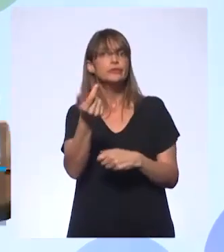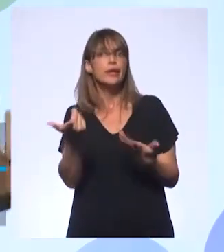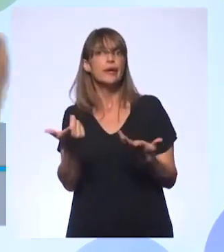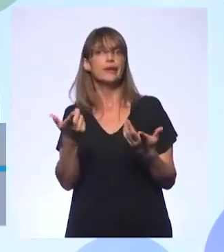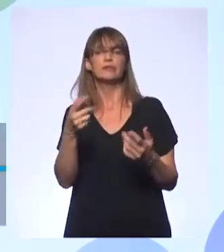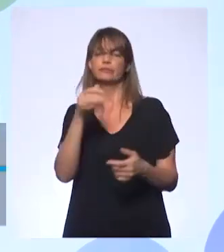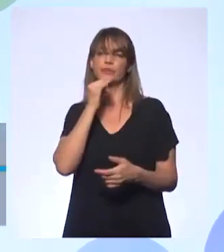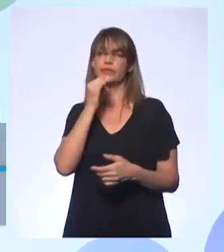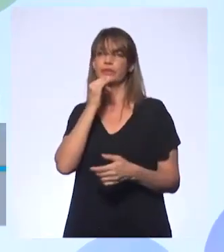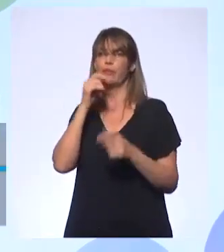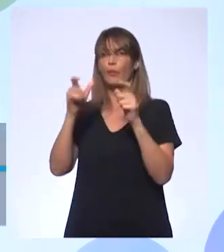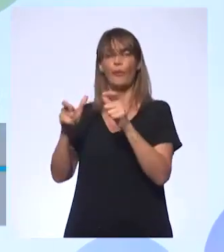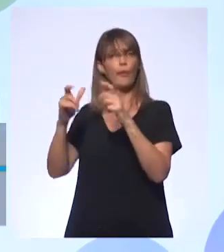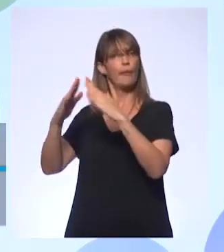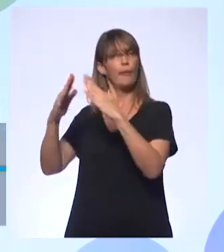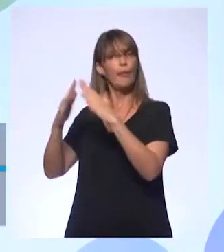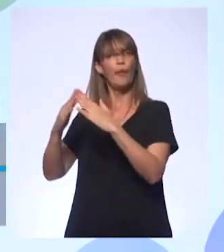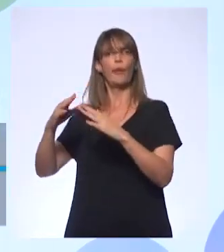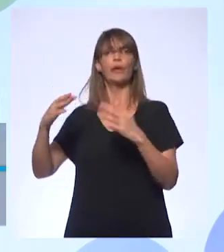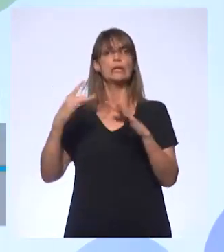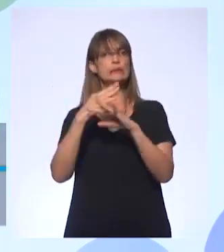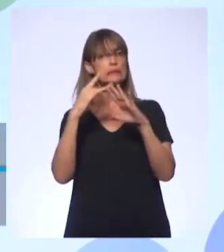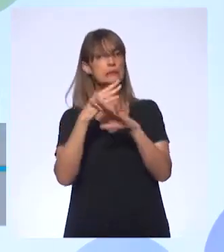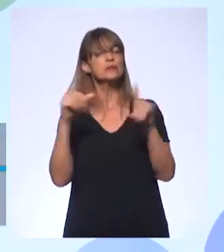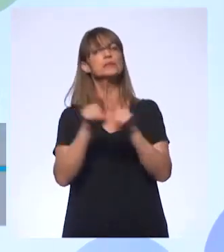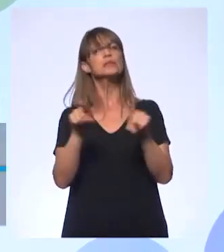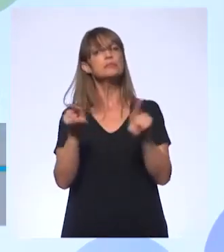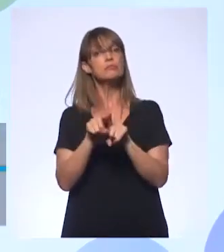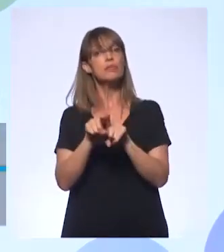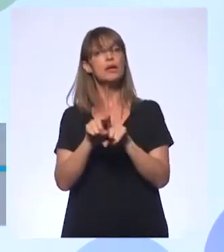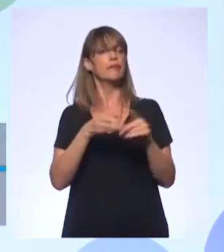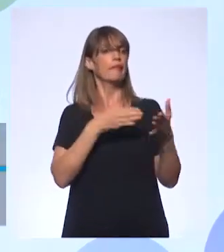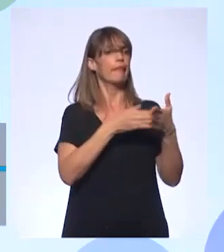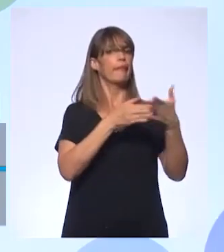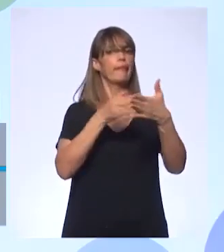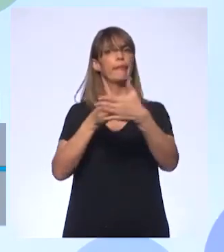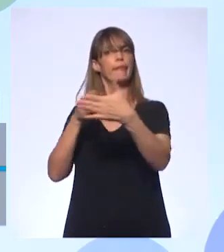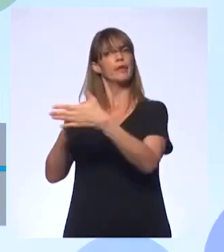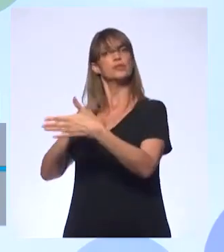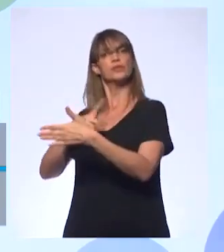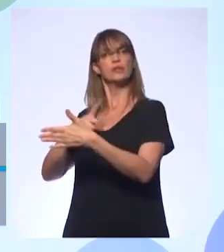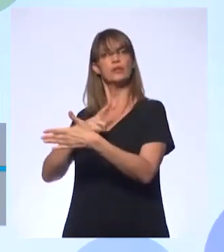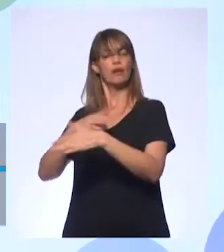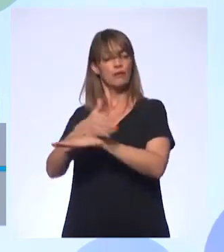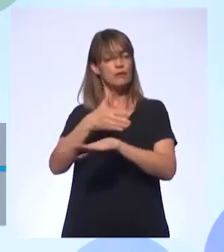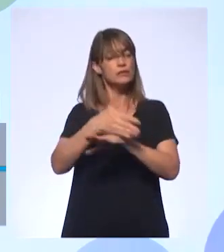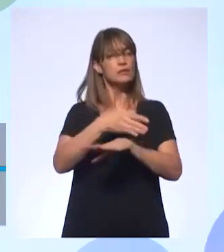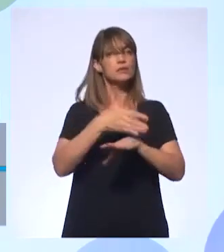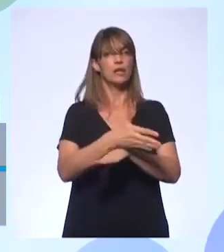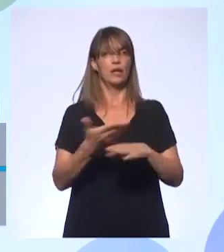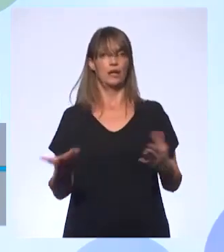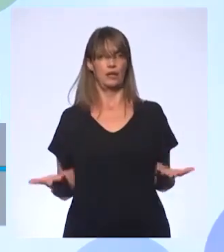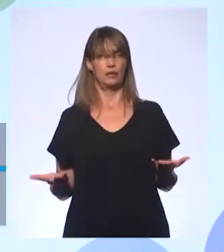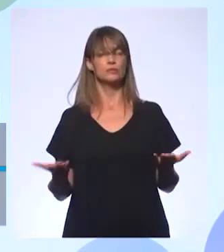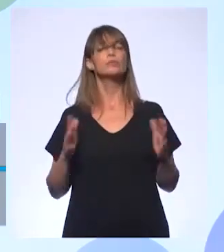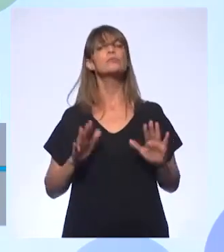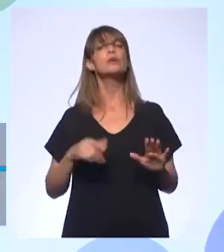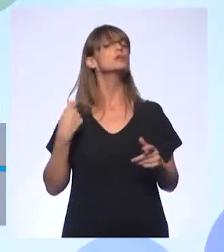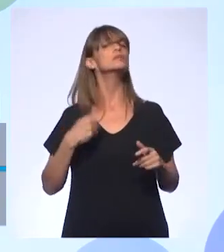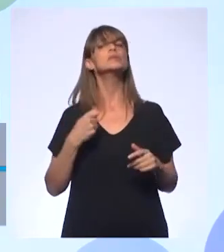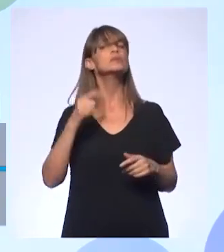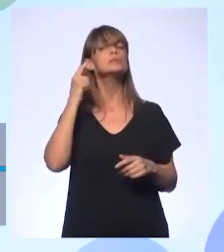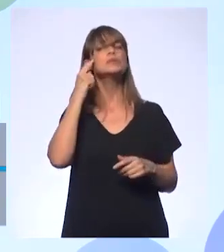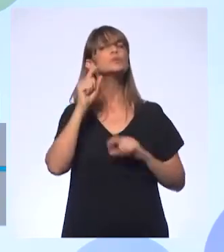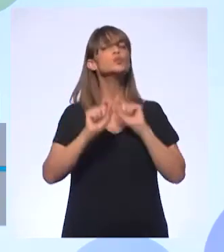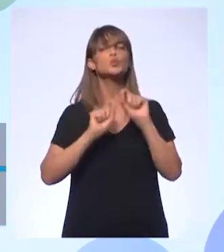você mora, né, a cidade onde você está, ela também te limita o que você pode ter acesso. Mas algo que a gente tem que pensar é, né, quando a